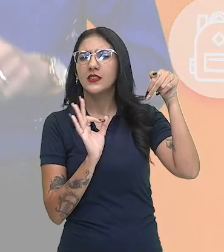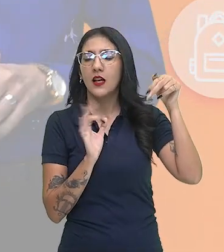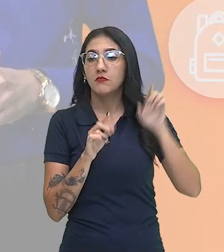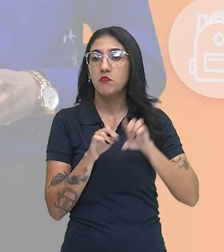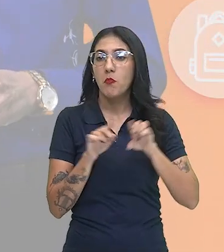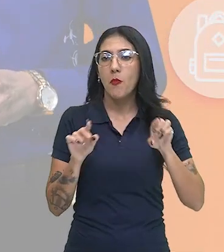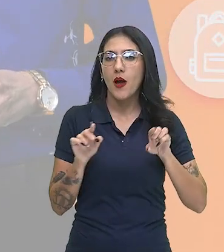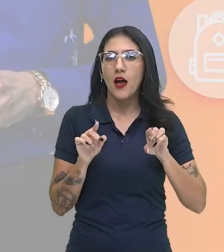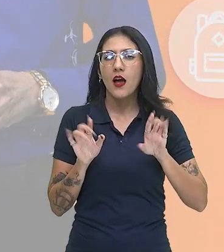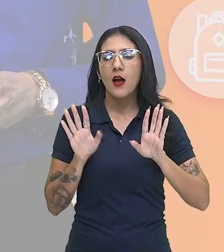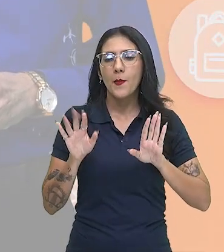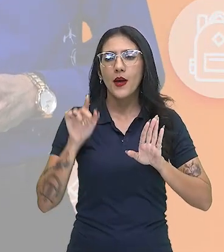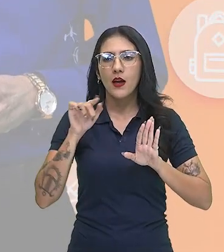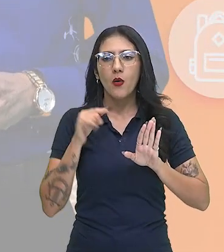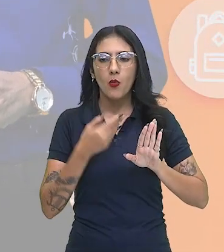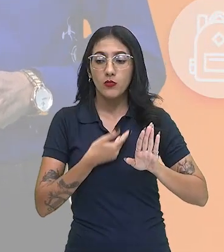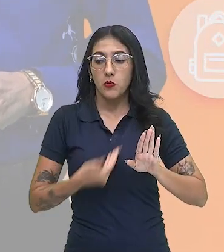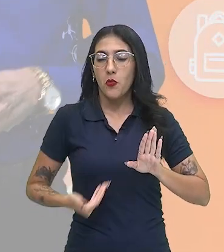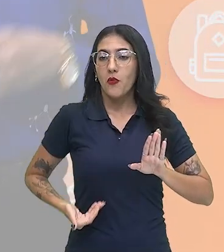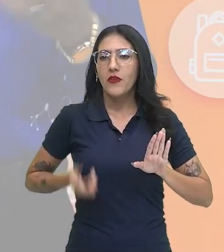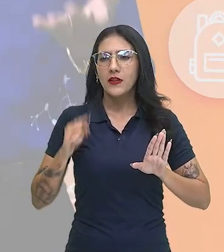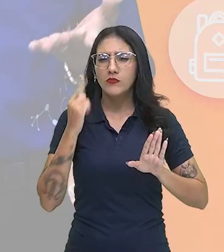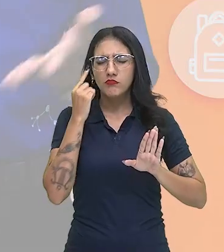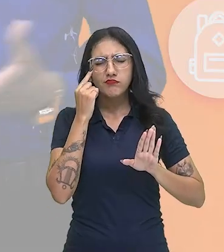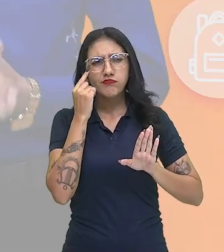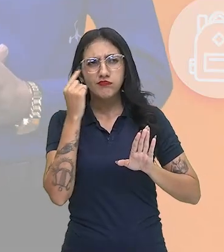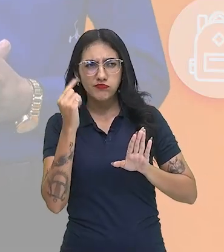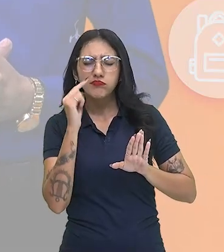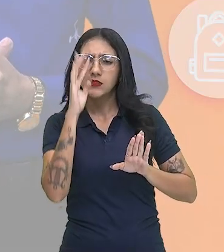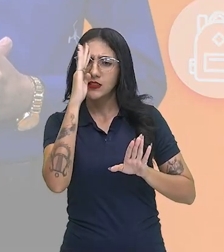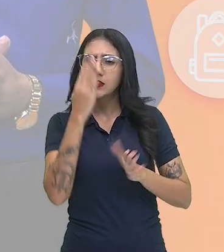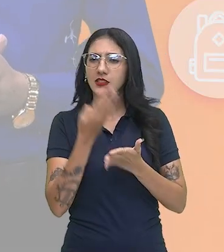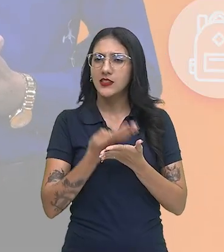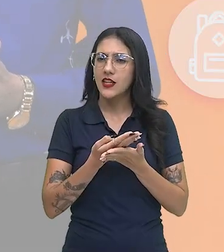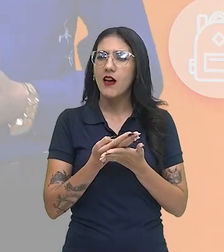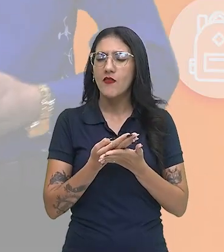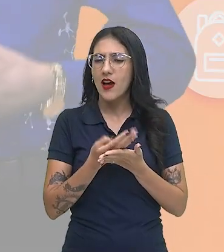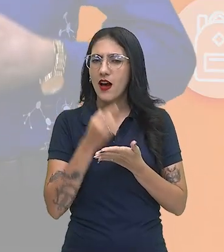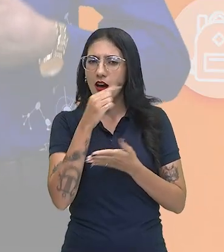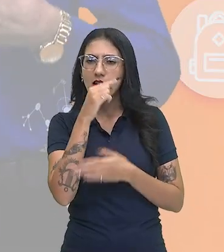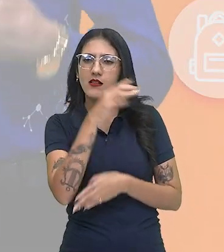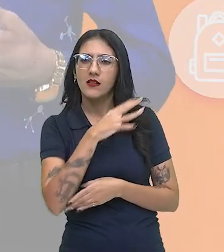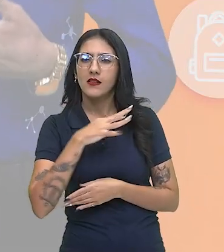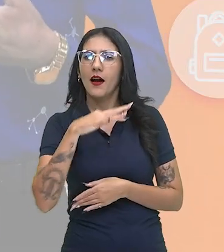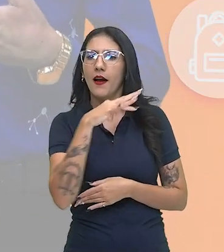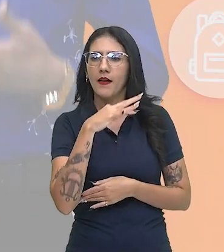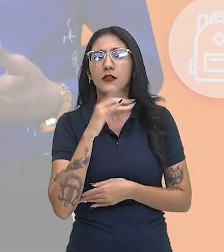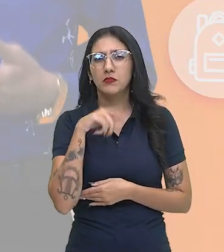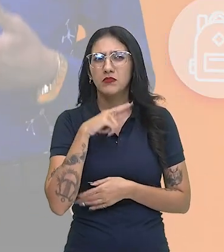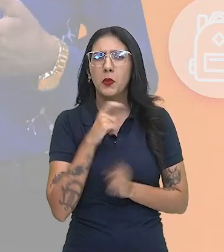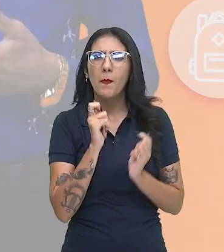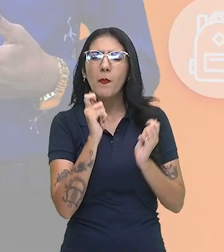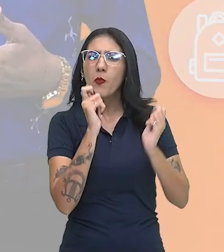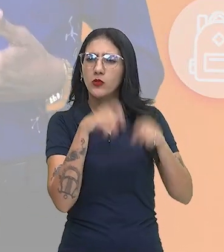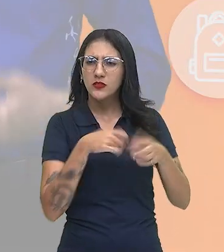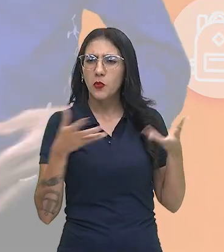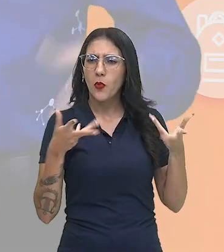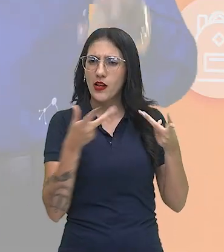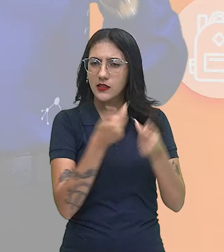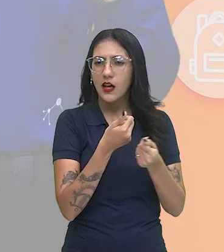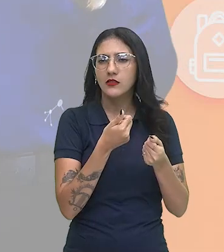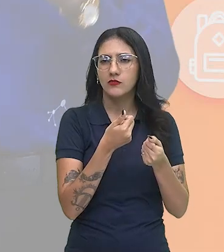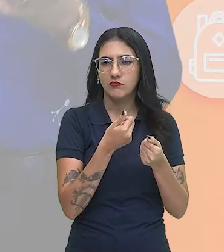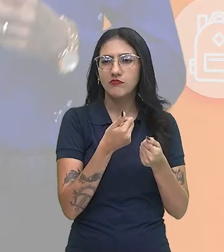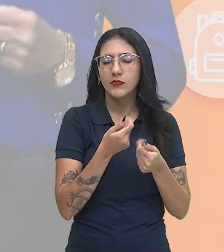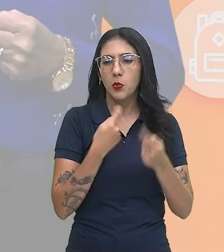central acreditava que, e acredita, né, que a Amazônia tem um grande potencial econômico.